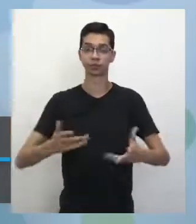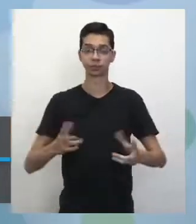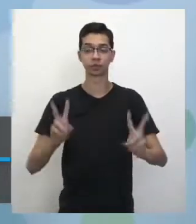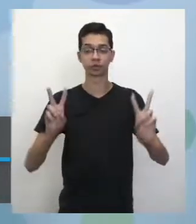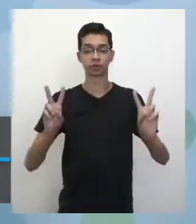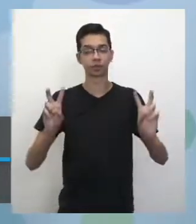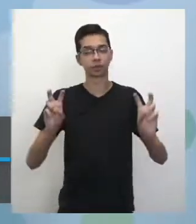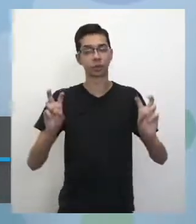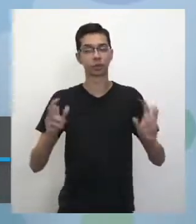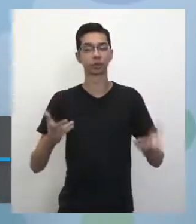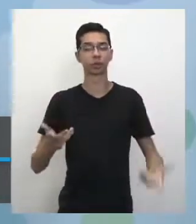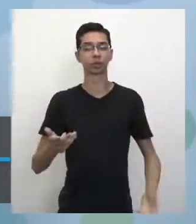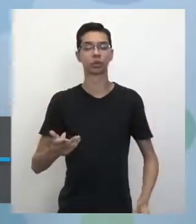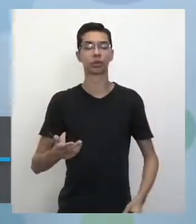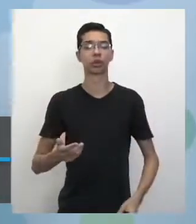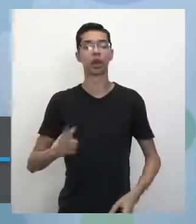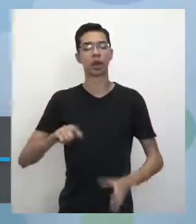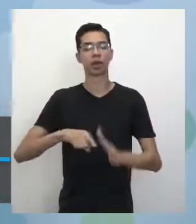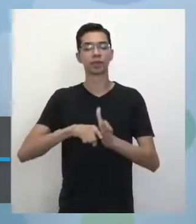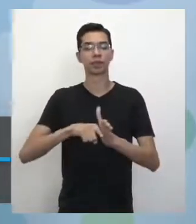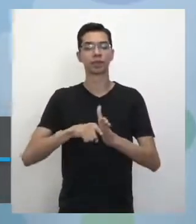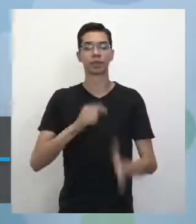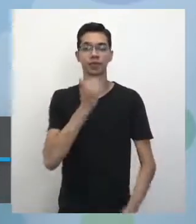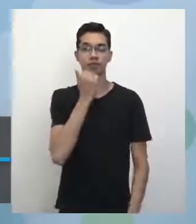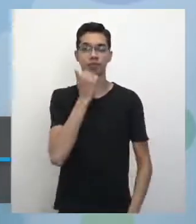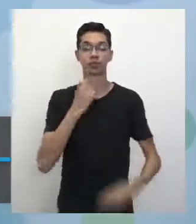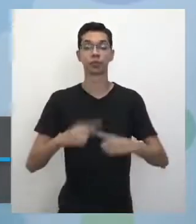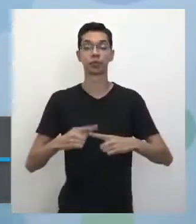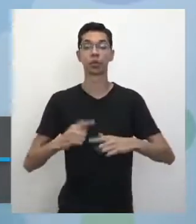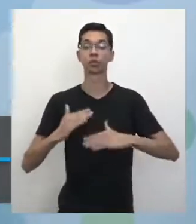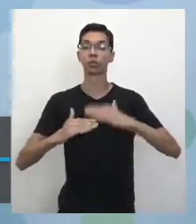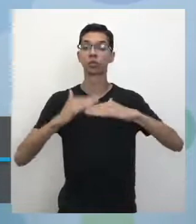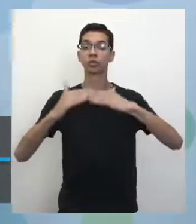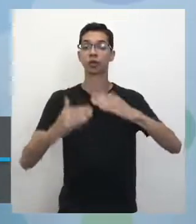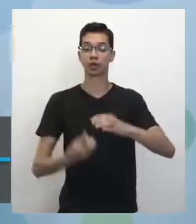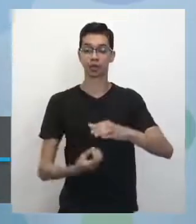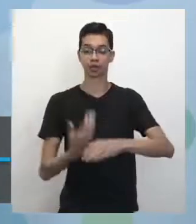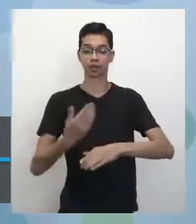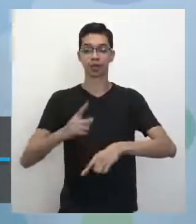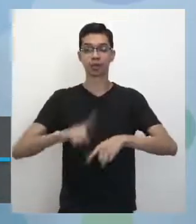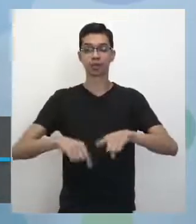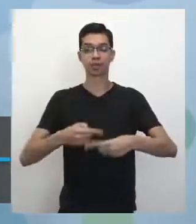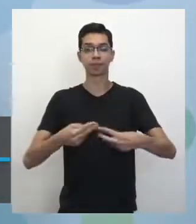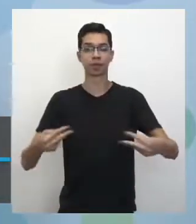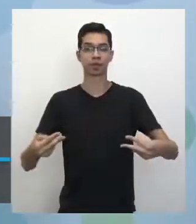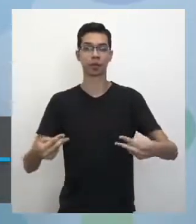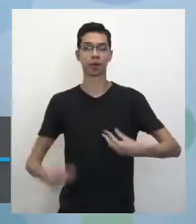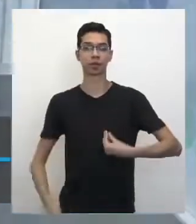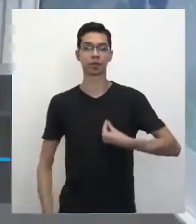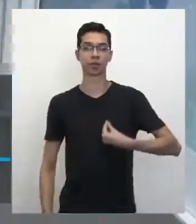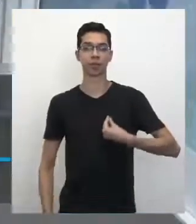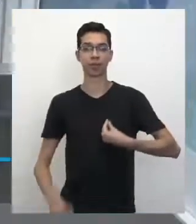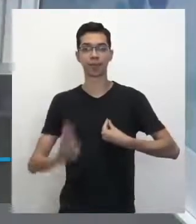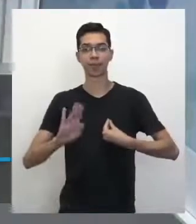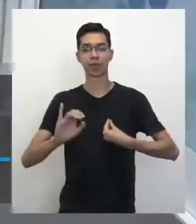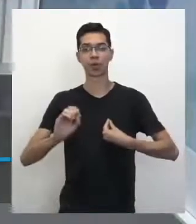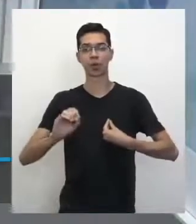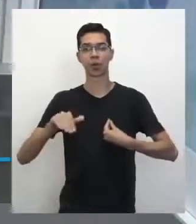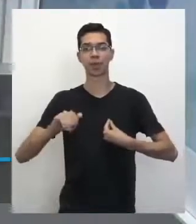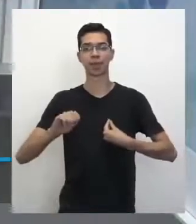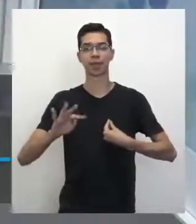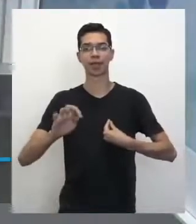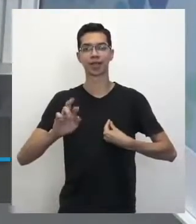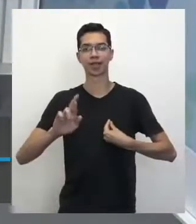Então, a relação da pesquisa científica com o desenvolvimento de novos biomateriais, né? Legal. Perfeito, é isso mesmo, né?